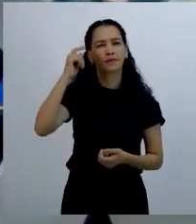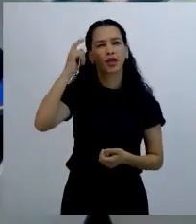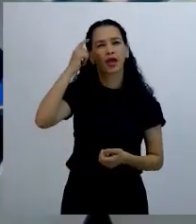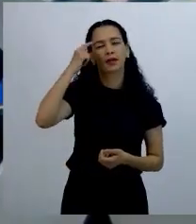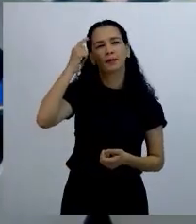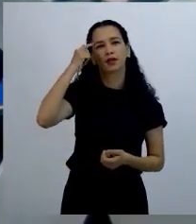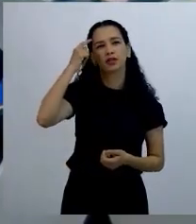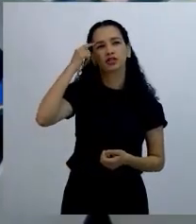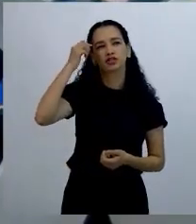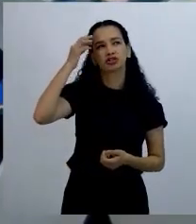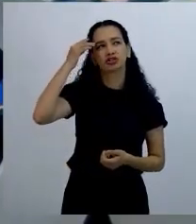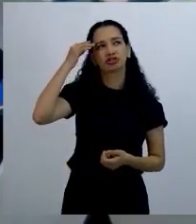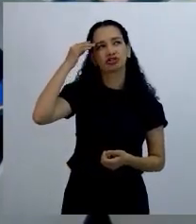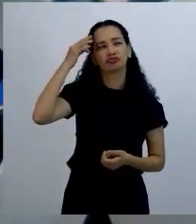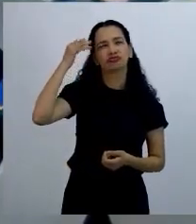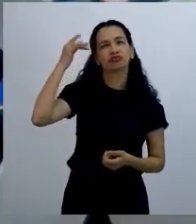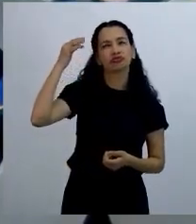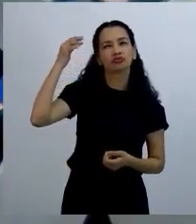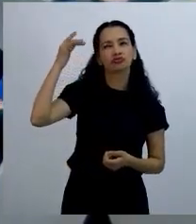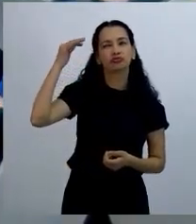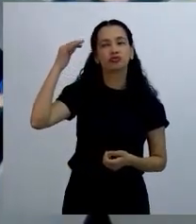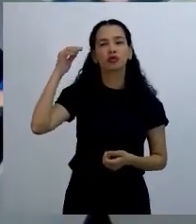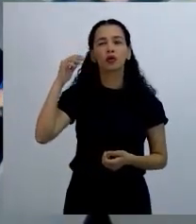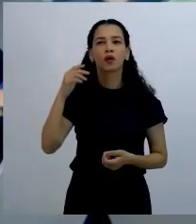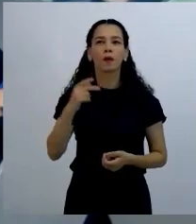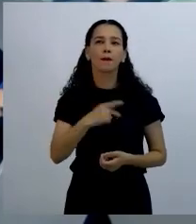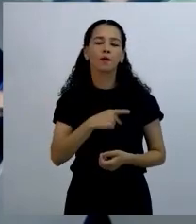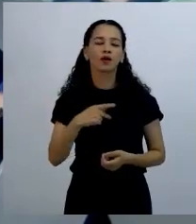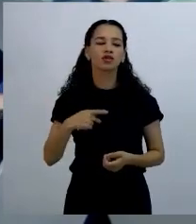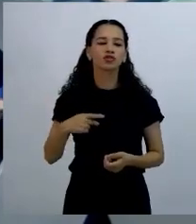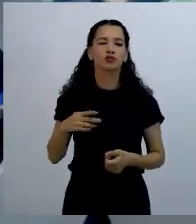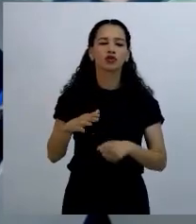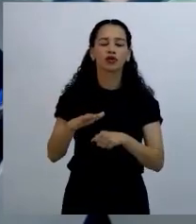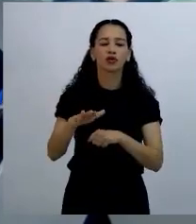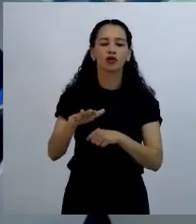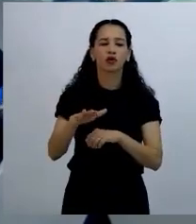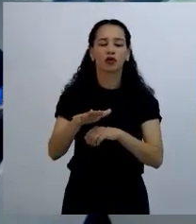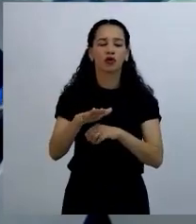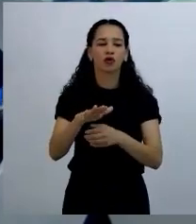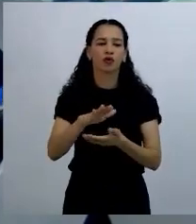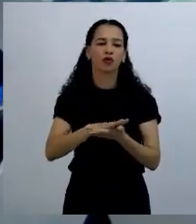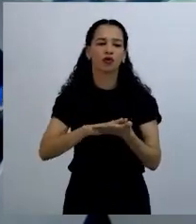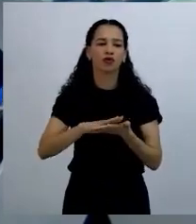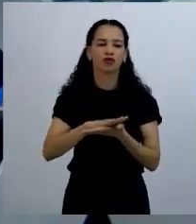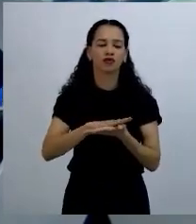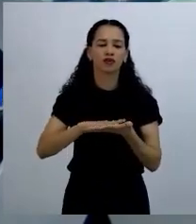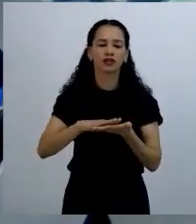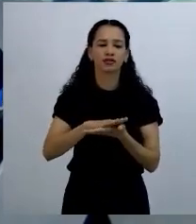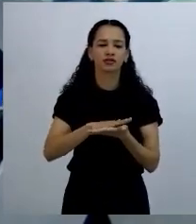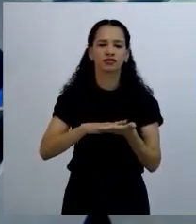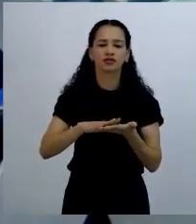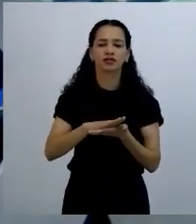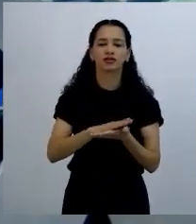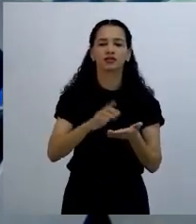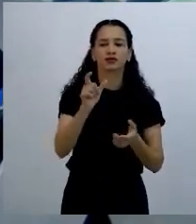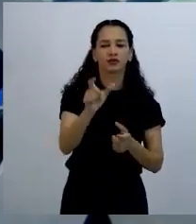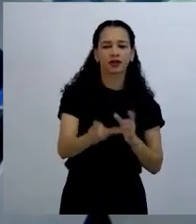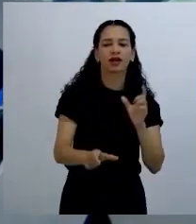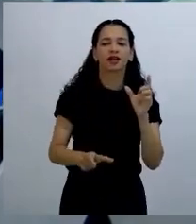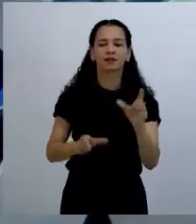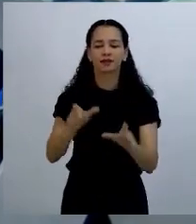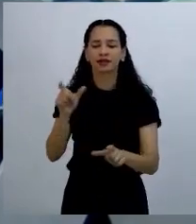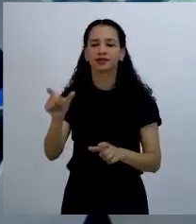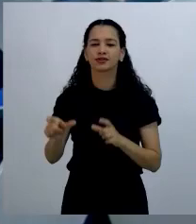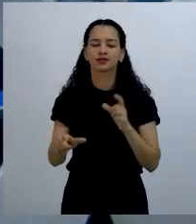Parem de conversar pare de mandar o WhatsApp no santuário isso não é lugar para estar fazendo isso olha